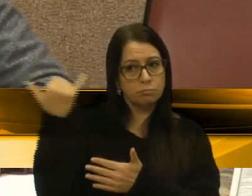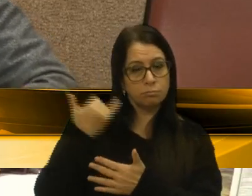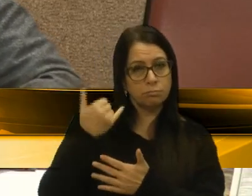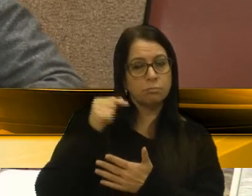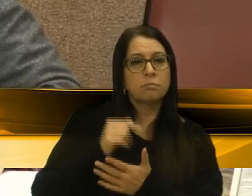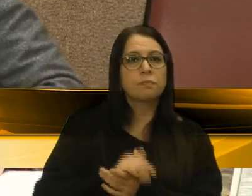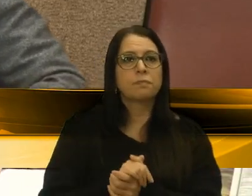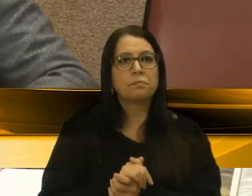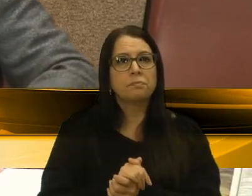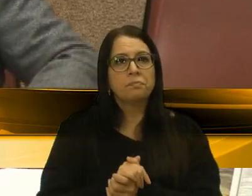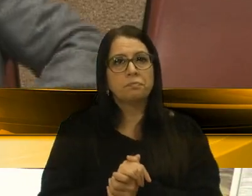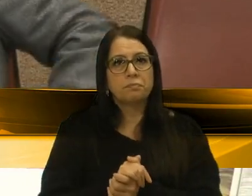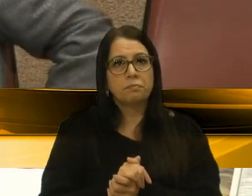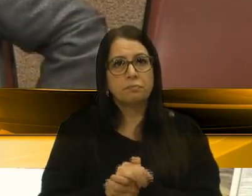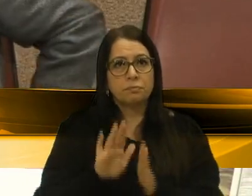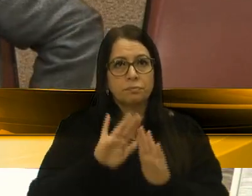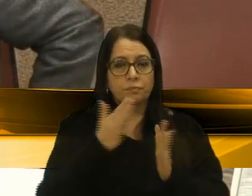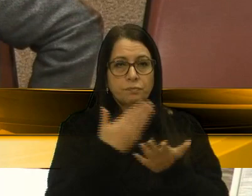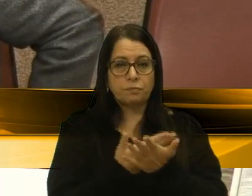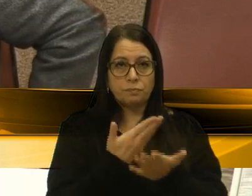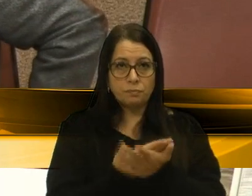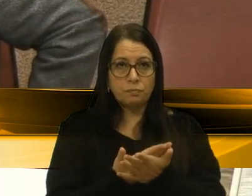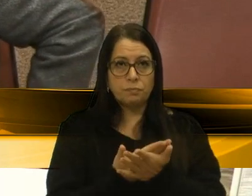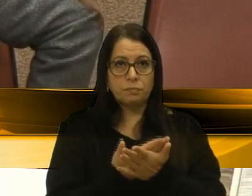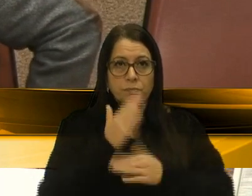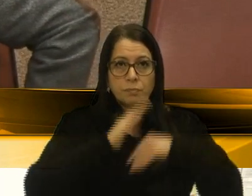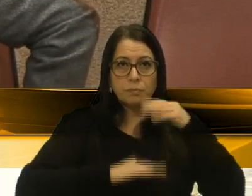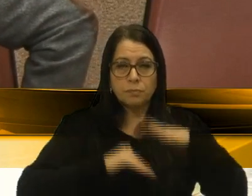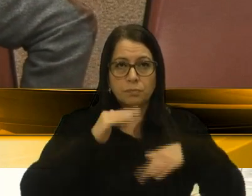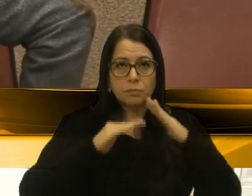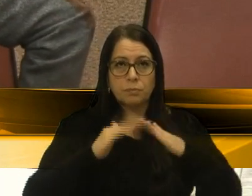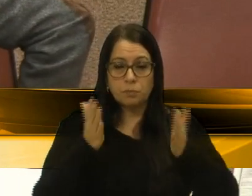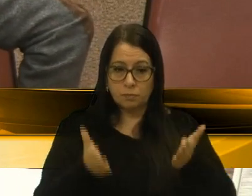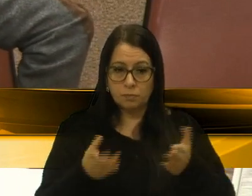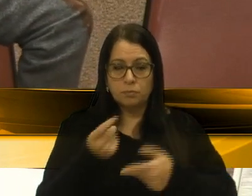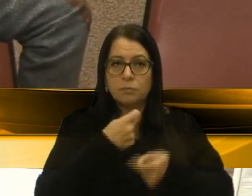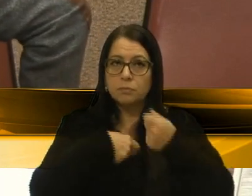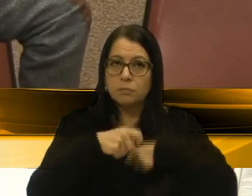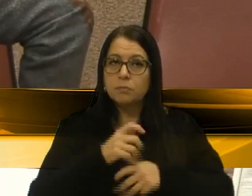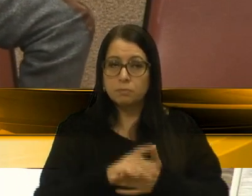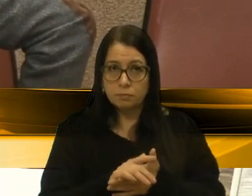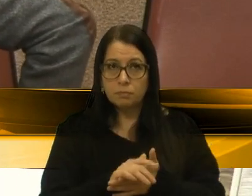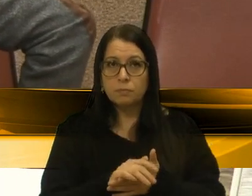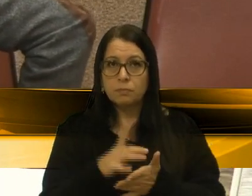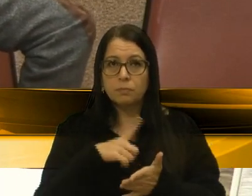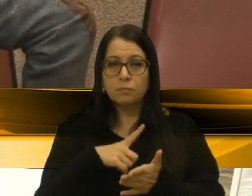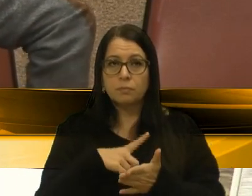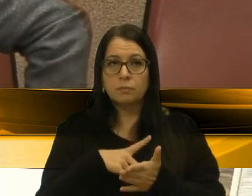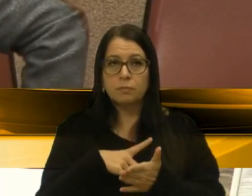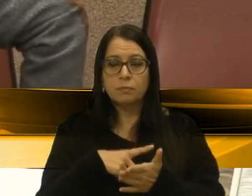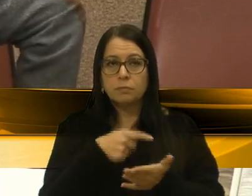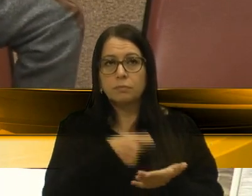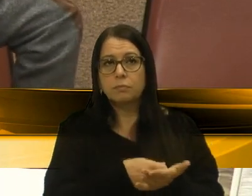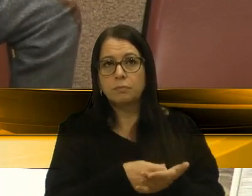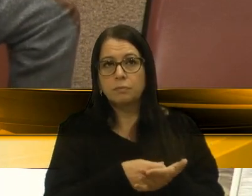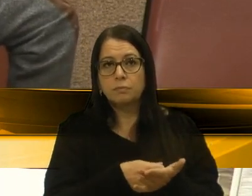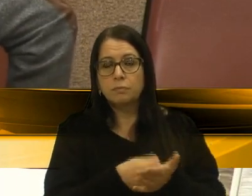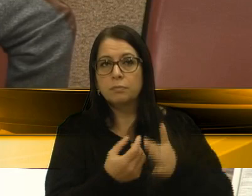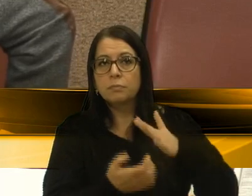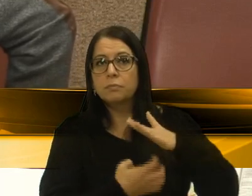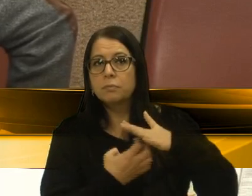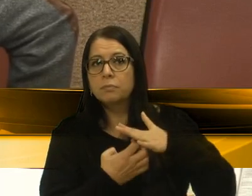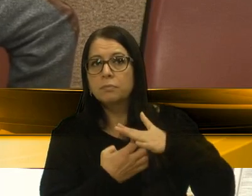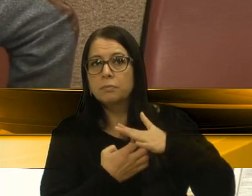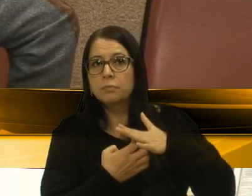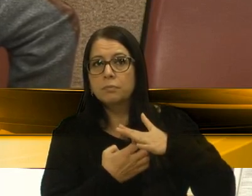que essas escolas que estão sendo construídas pela atual administração estão sendo bancadas por uma empresa